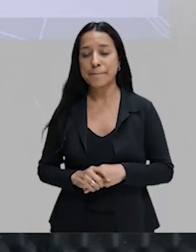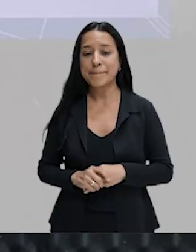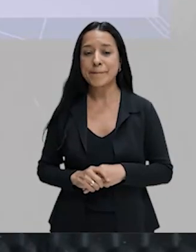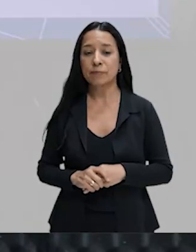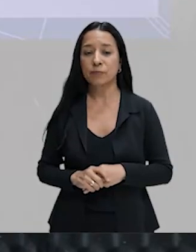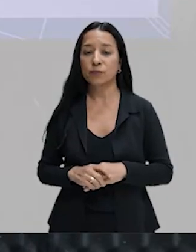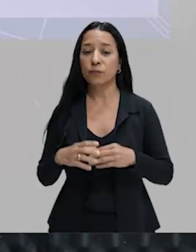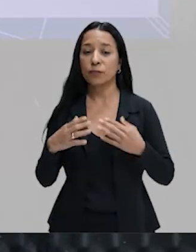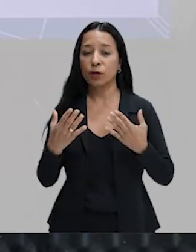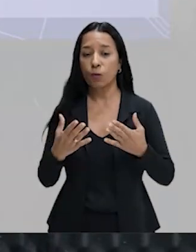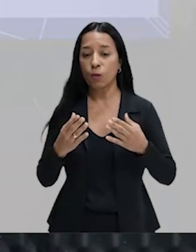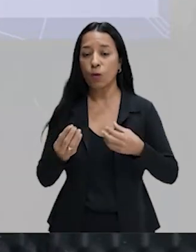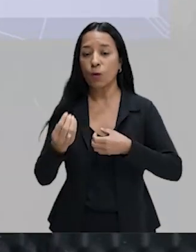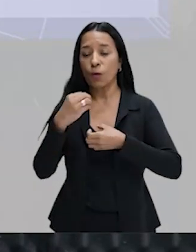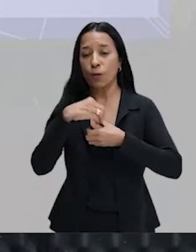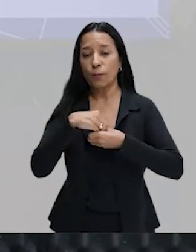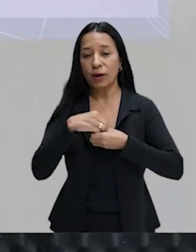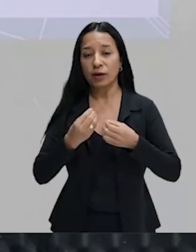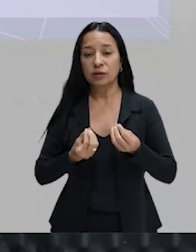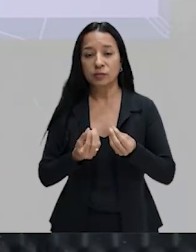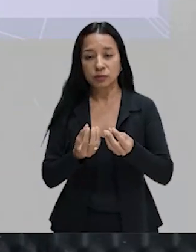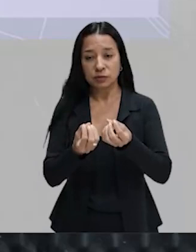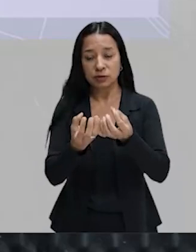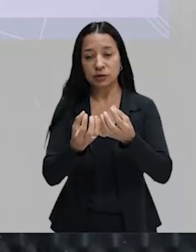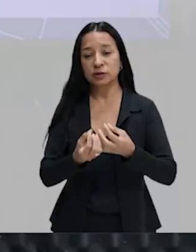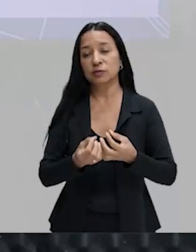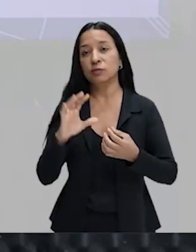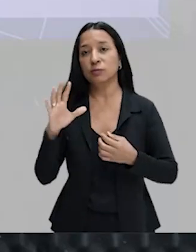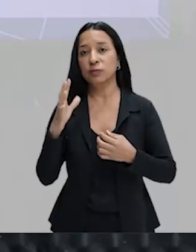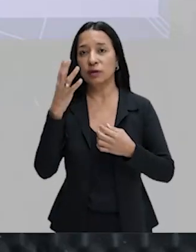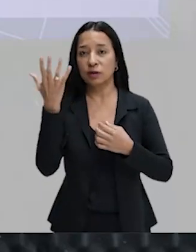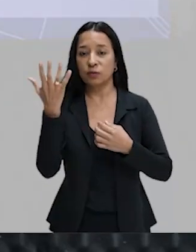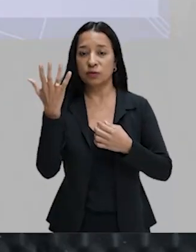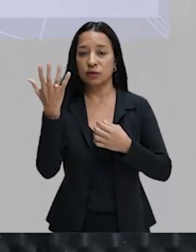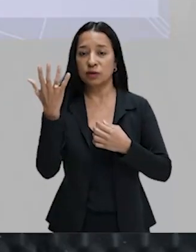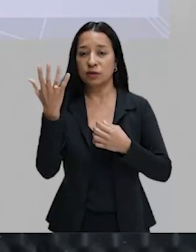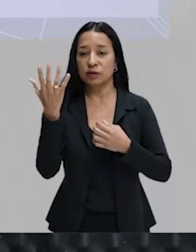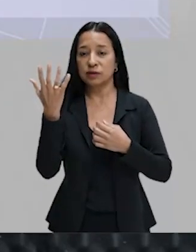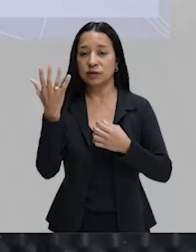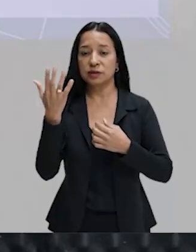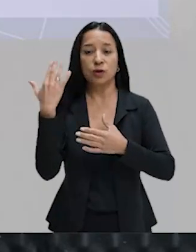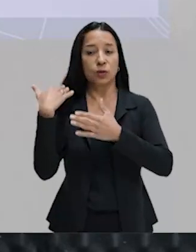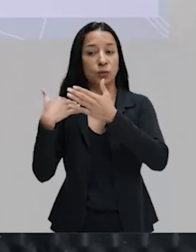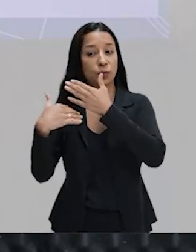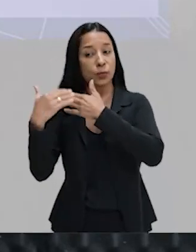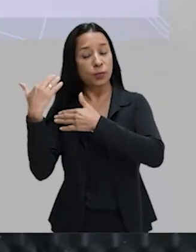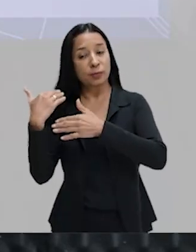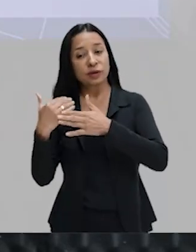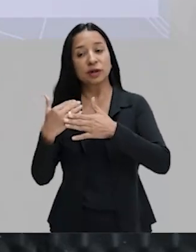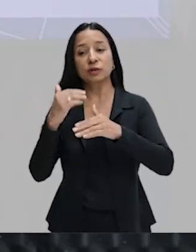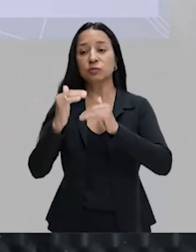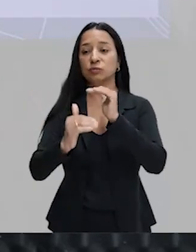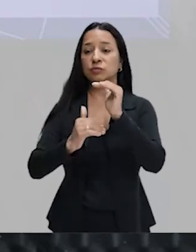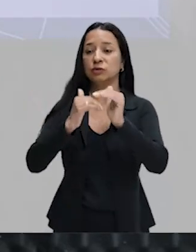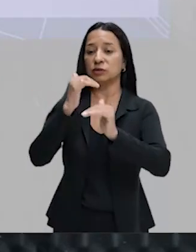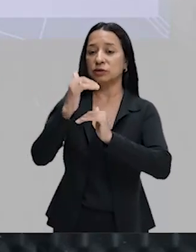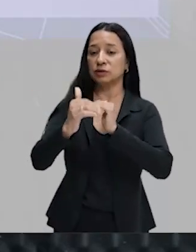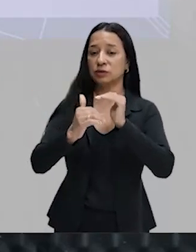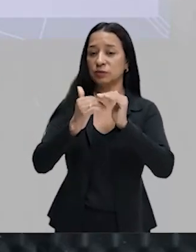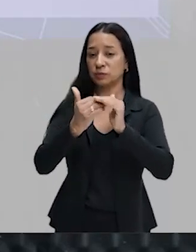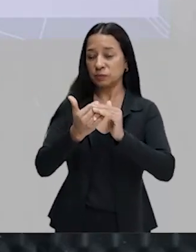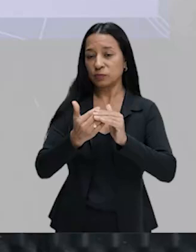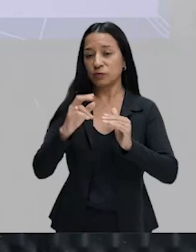naturalismo. Então, o parnasianismo acontece nessa mesma época em que se desenvolve o